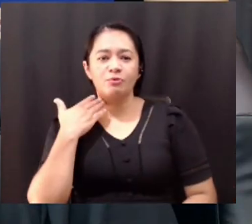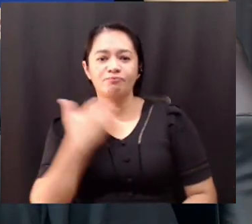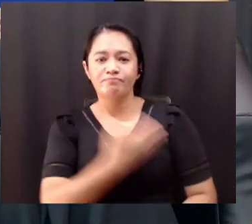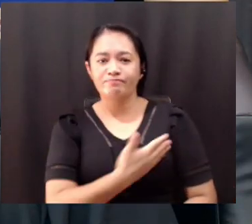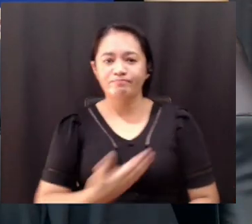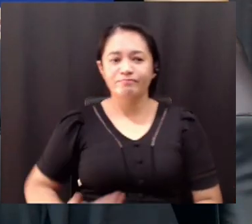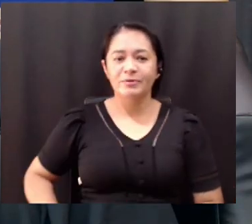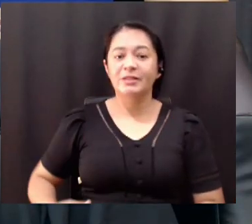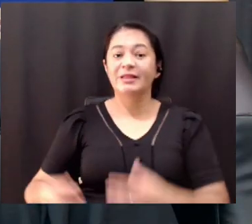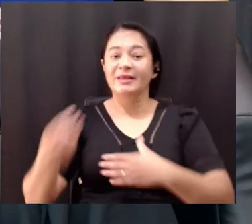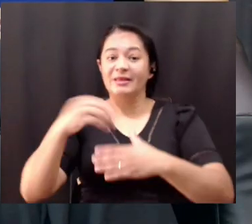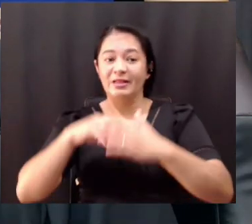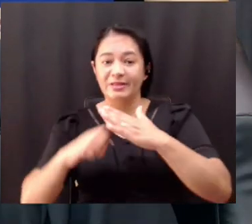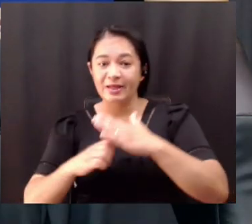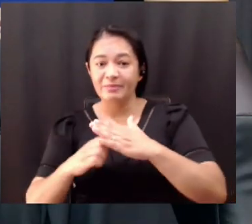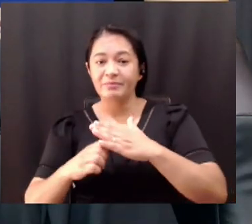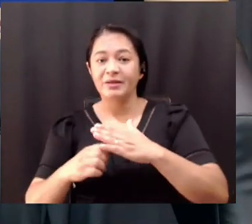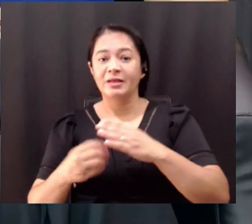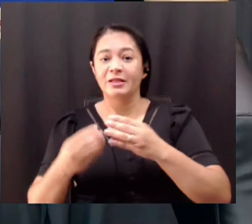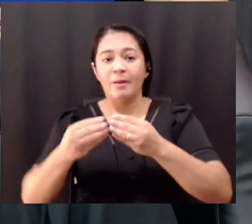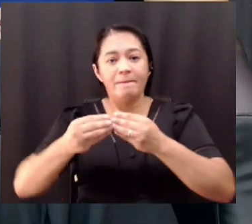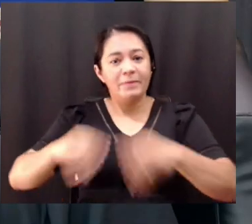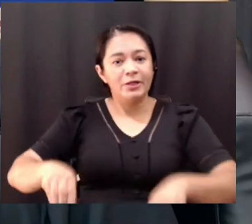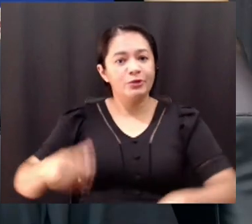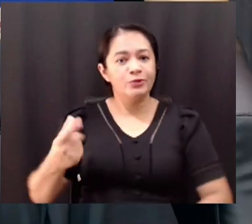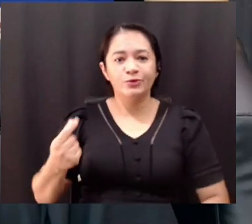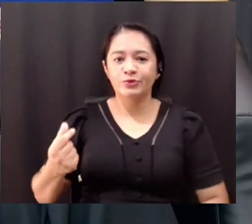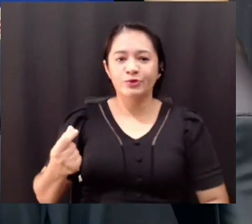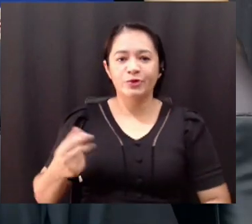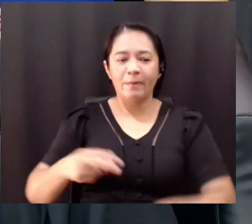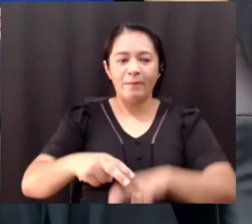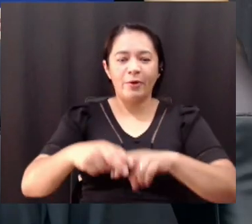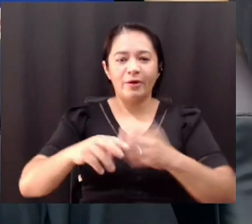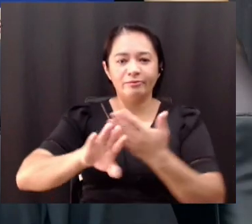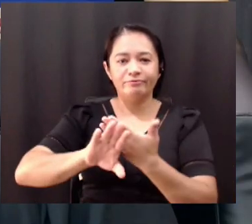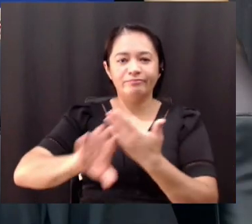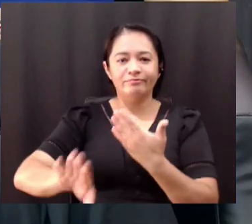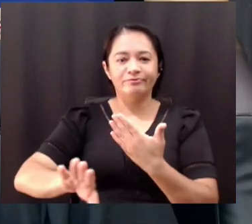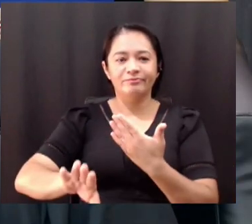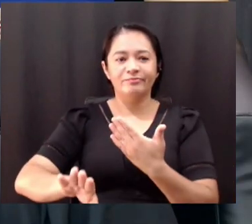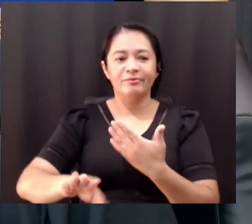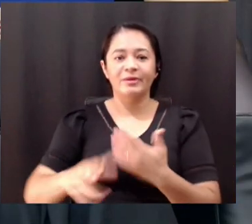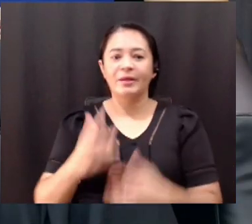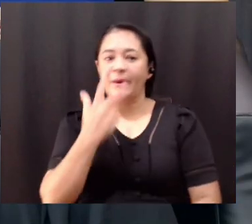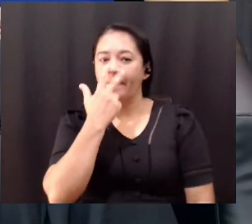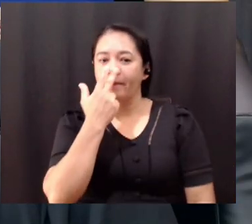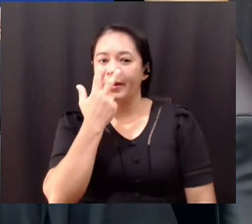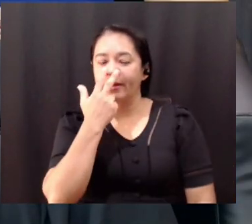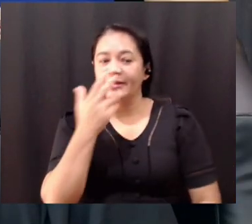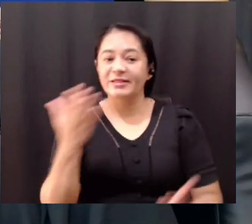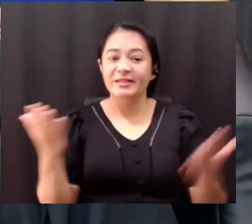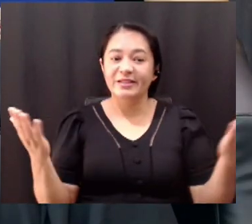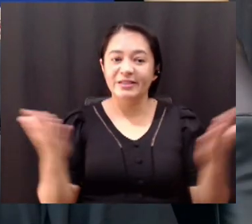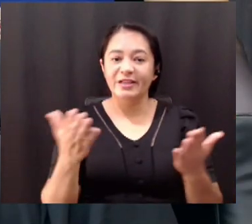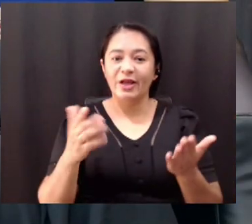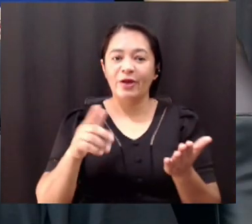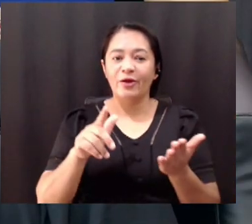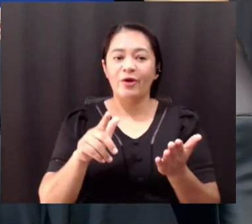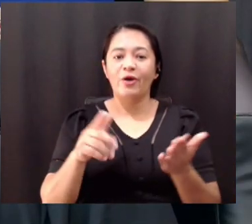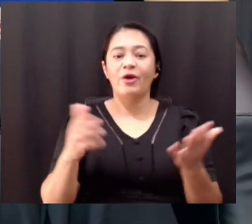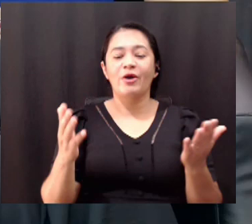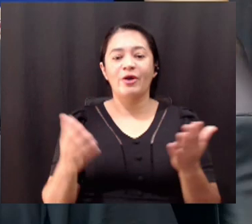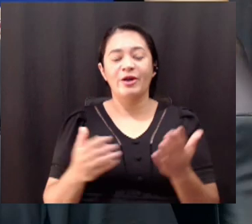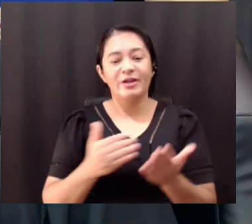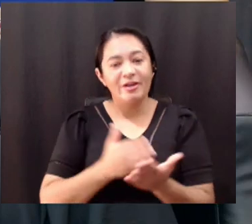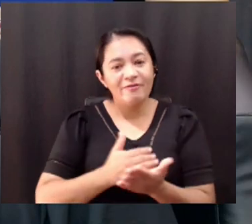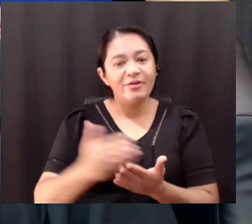o afastamento, então parece que essa implementação de fato vai sair do papel e vai para as empresas, o que me parece ser muito